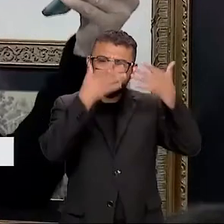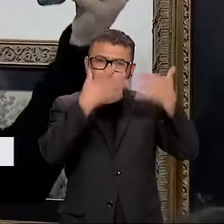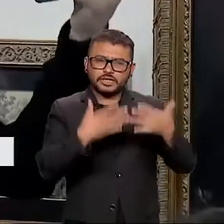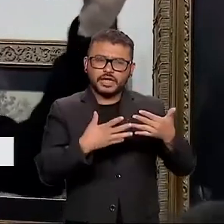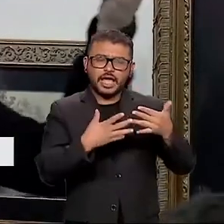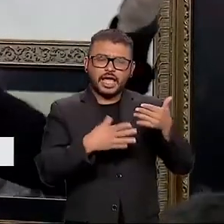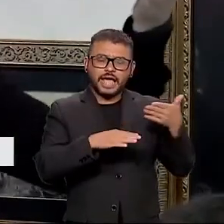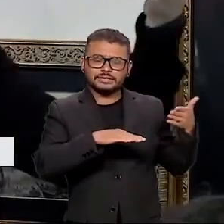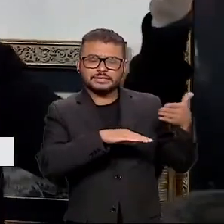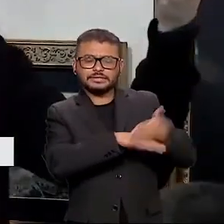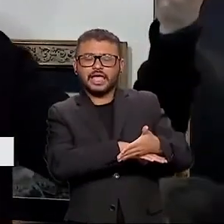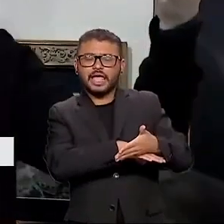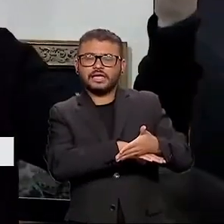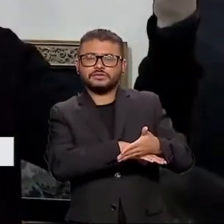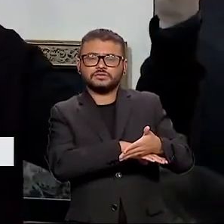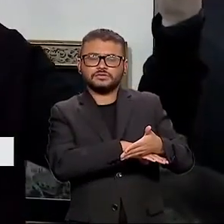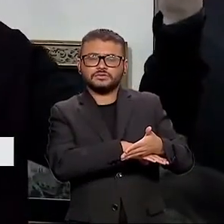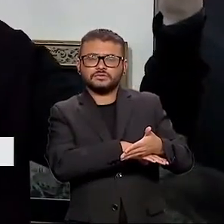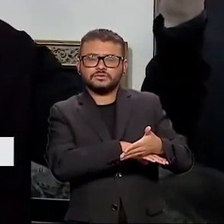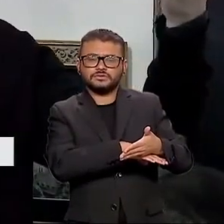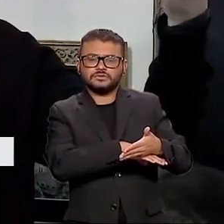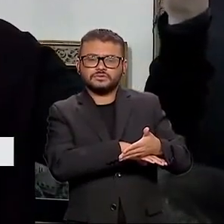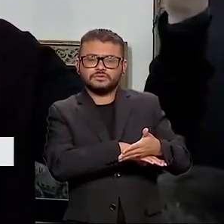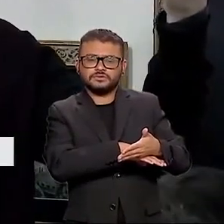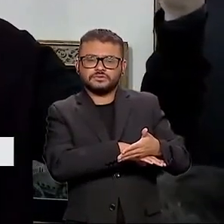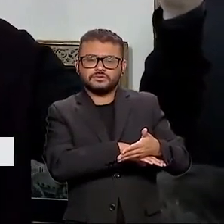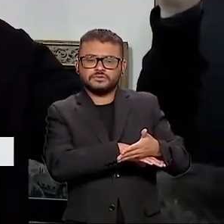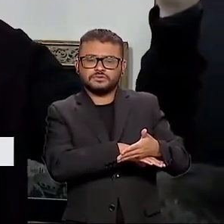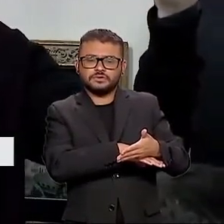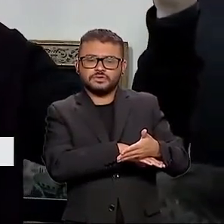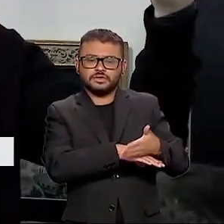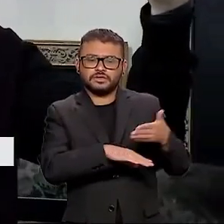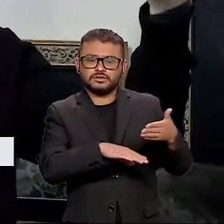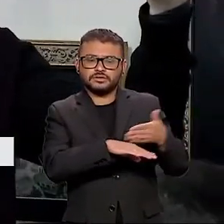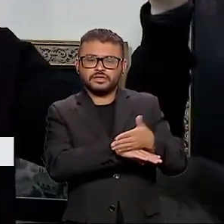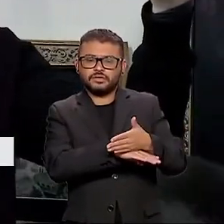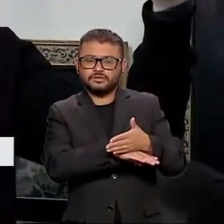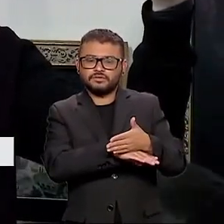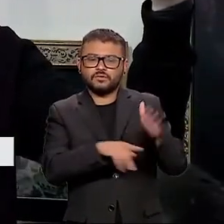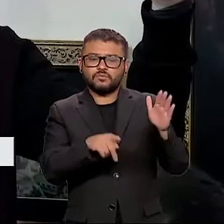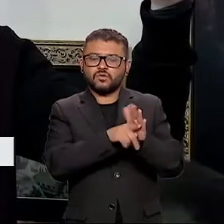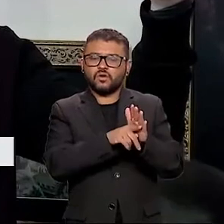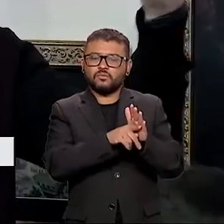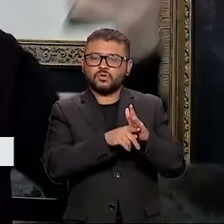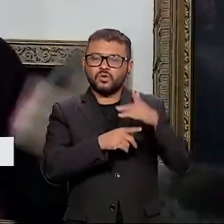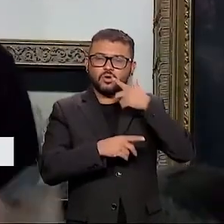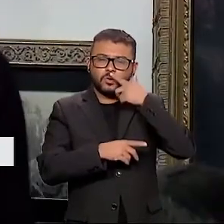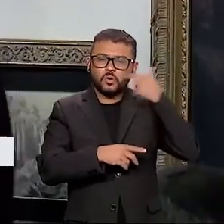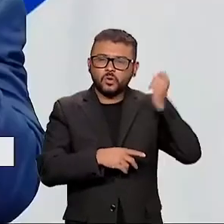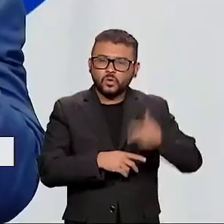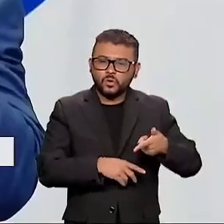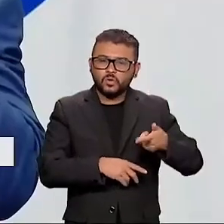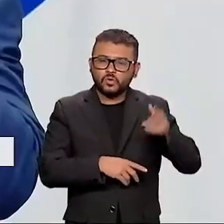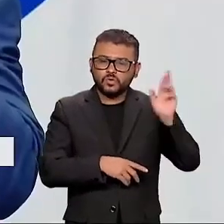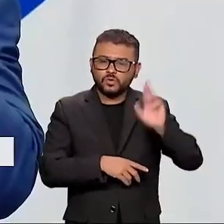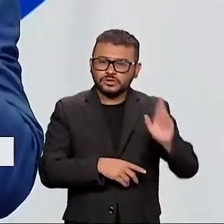entrada, l'annonce de sa rébellion armée. o anúncio da rebelião armada na Rússia?